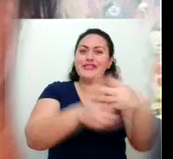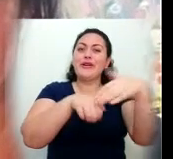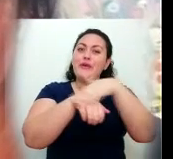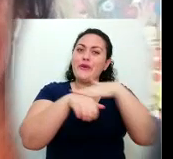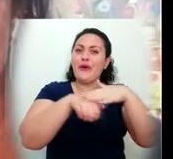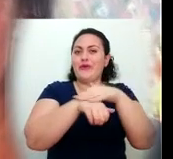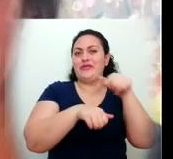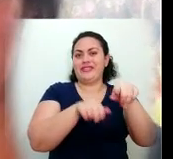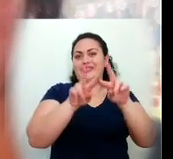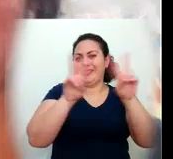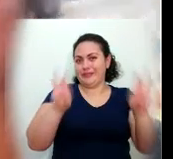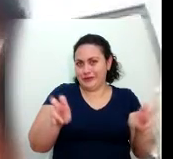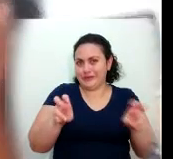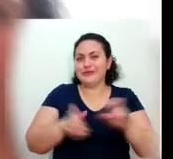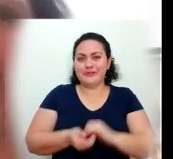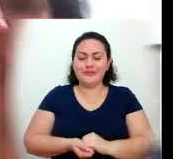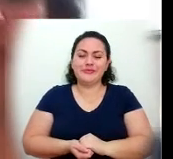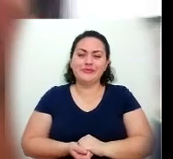sobre isso.